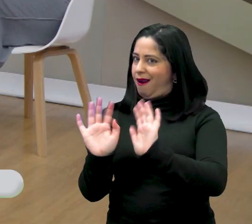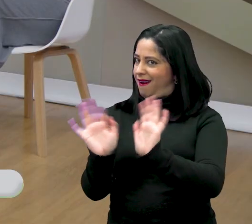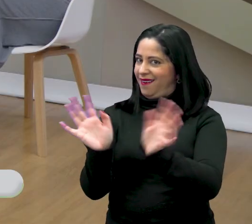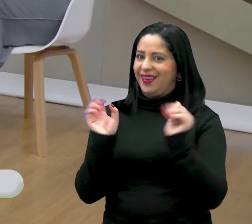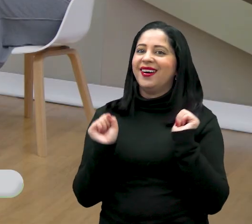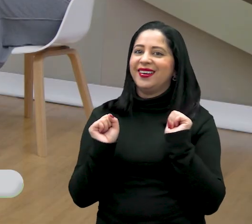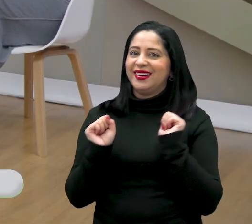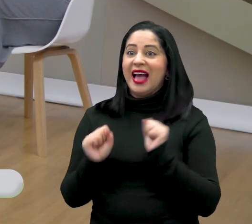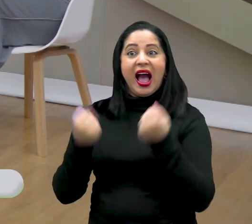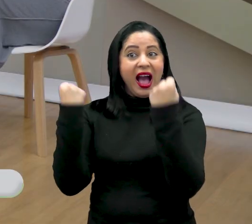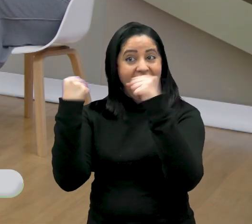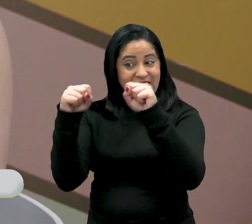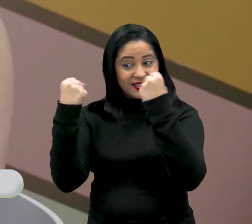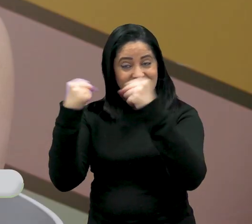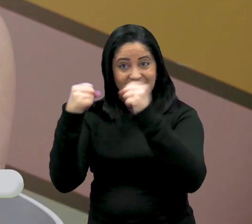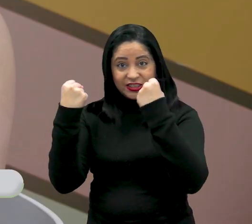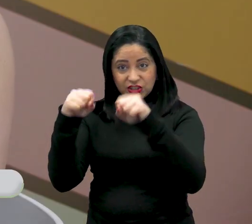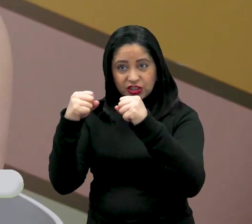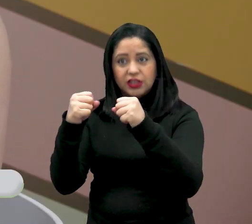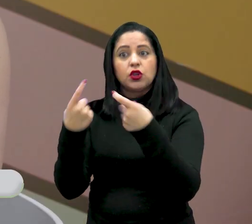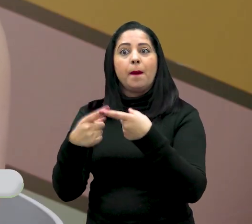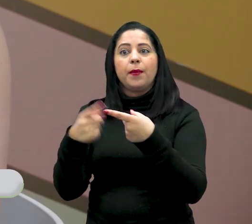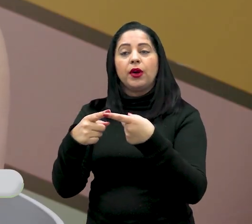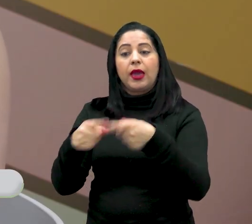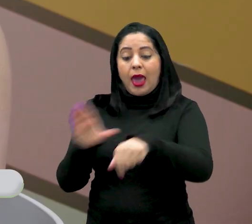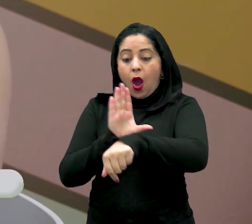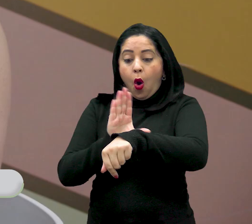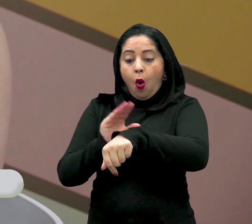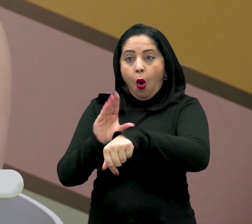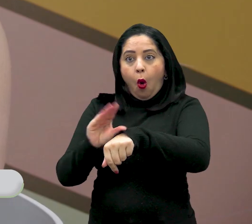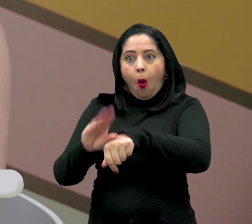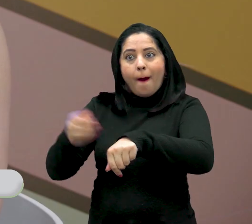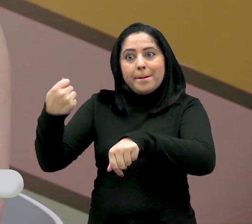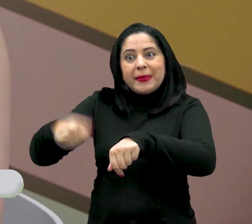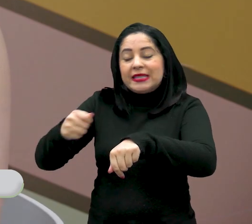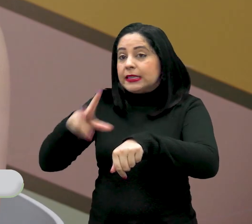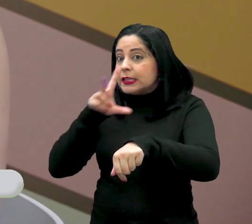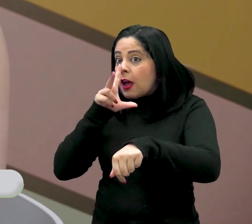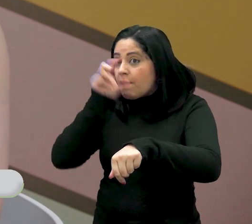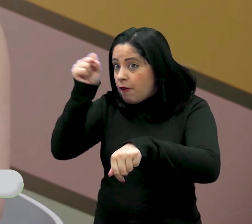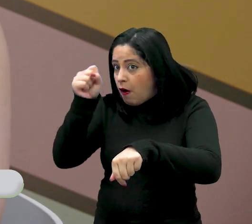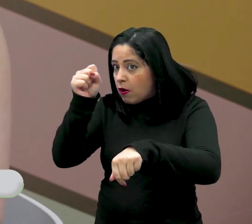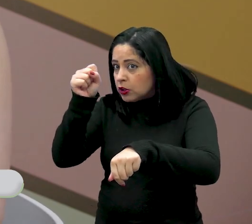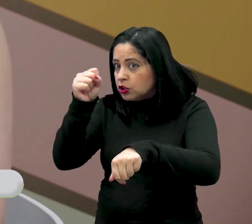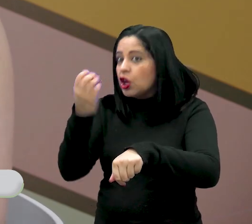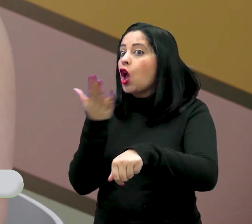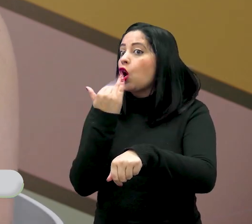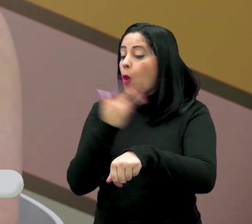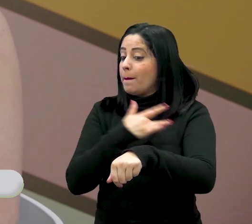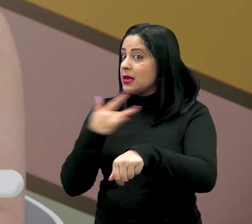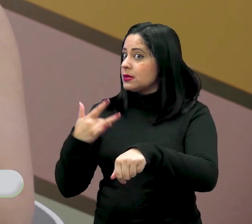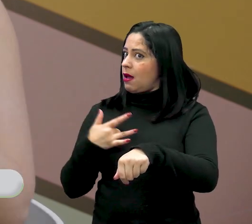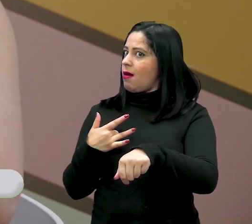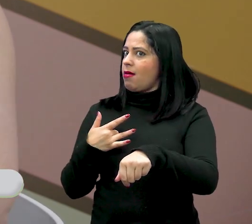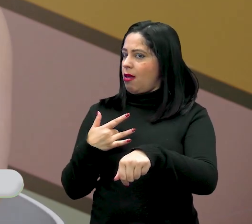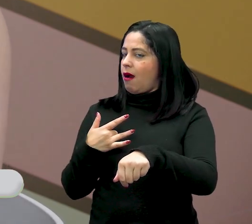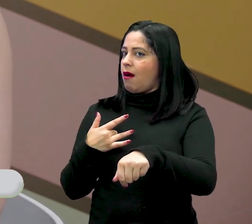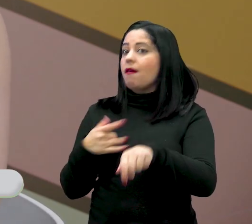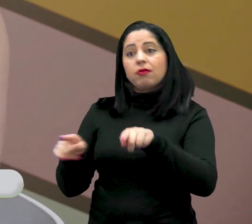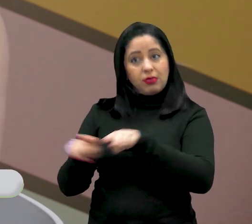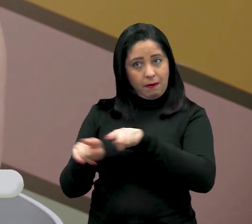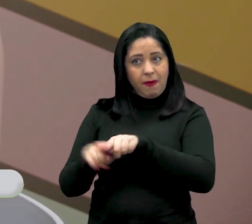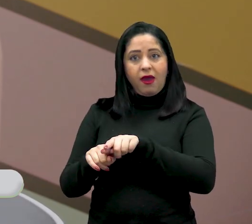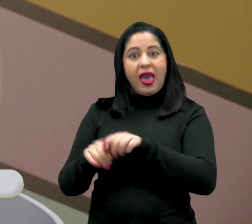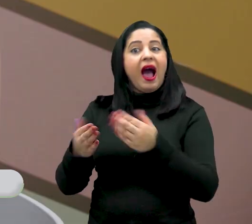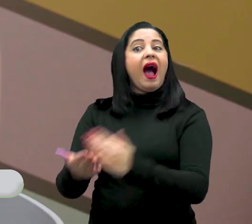pelo contrário. A prática da atividade física, o fortalecimento muscular, alimentação, tudo isso é o que vai diminuir a